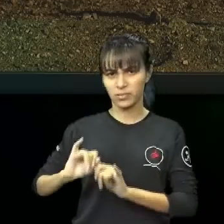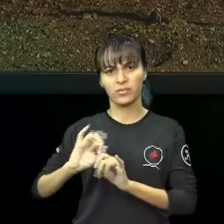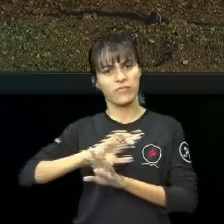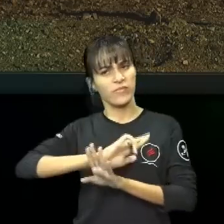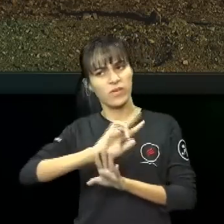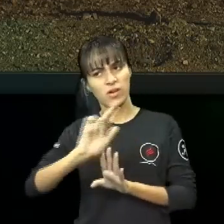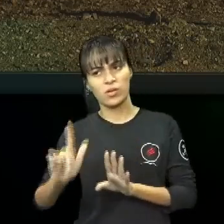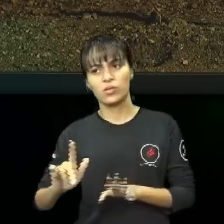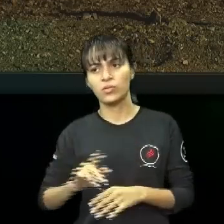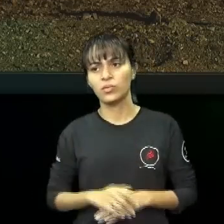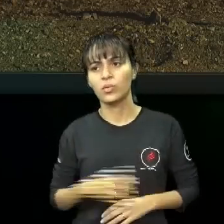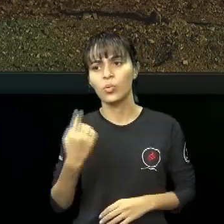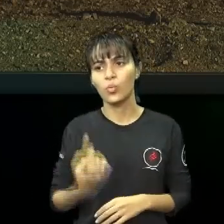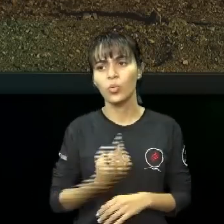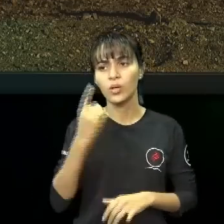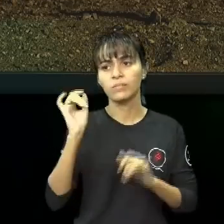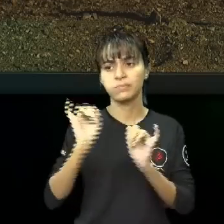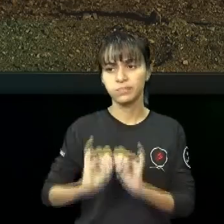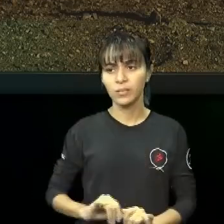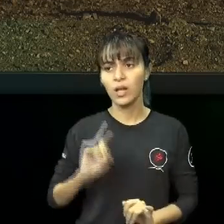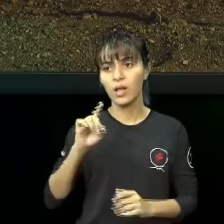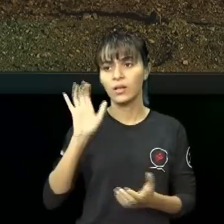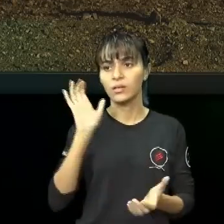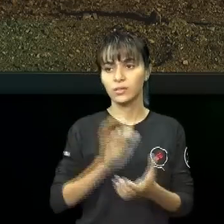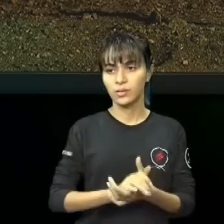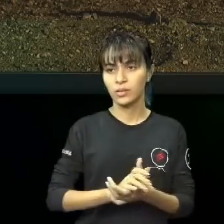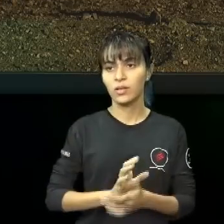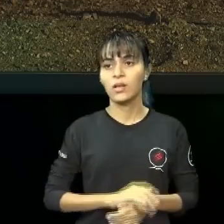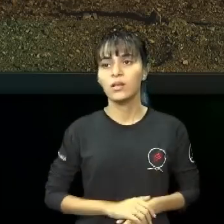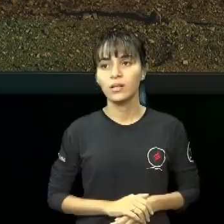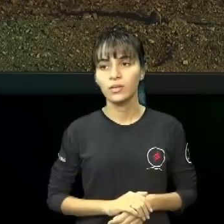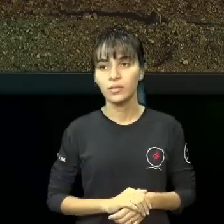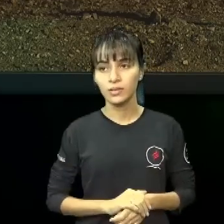que a única relação ilícita na Bíblia do Casamento